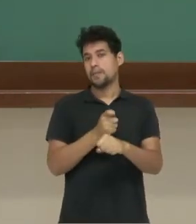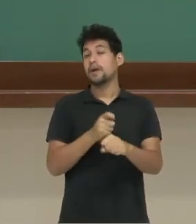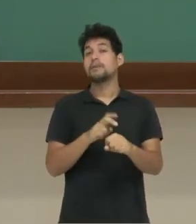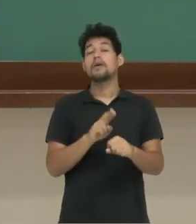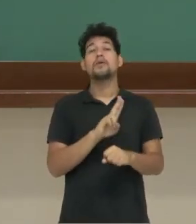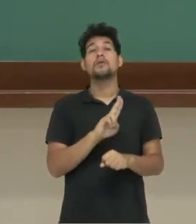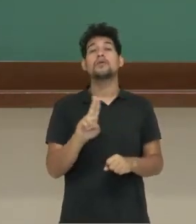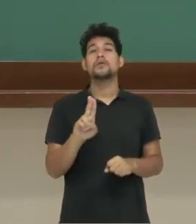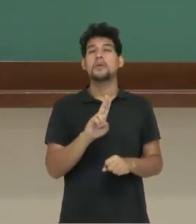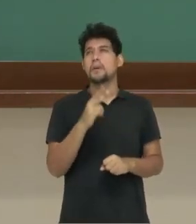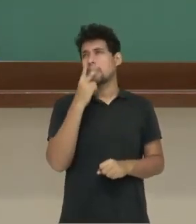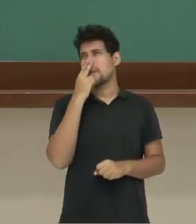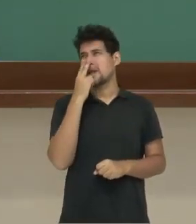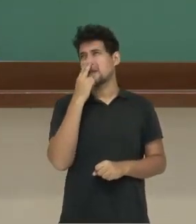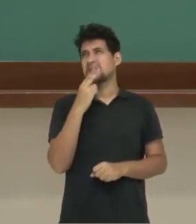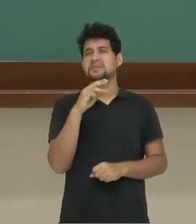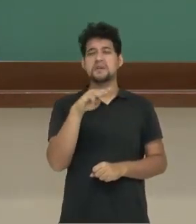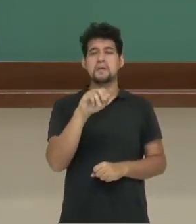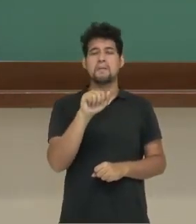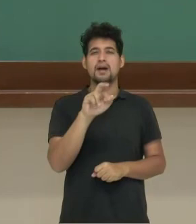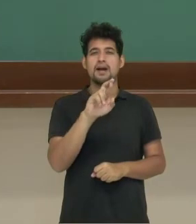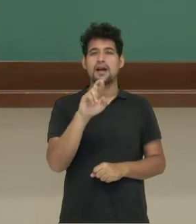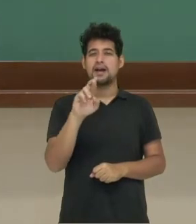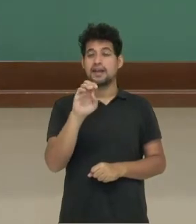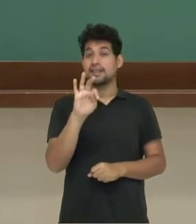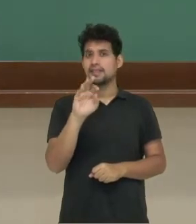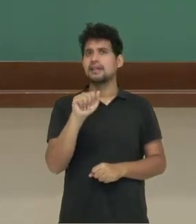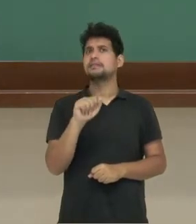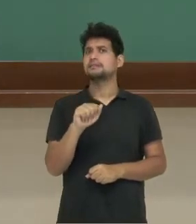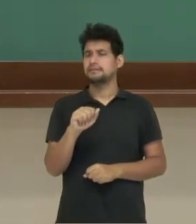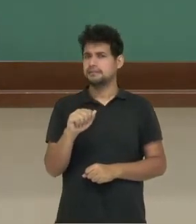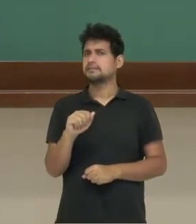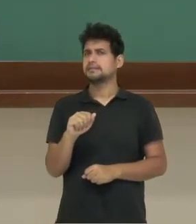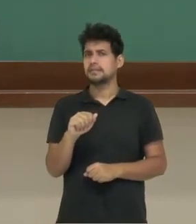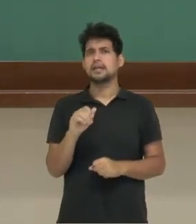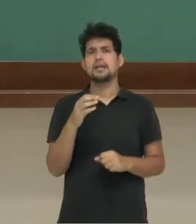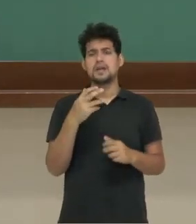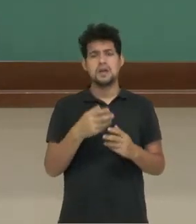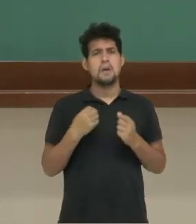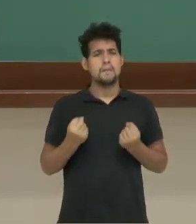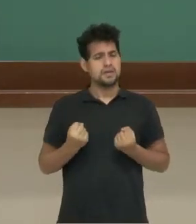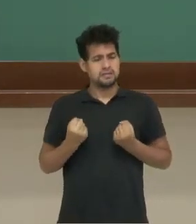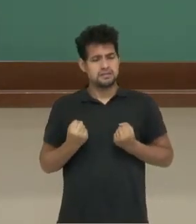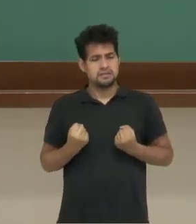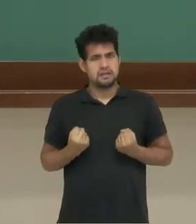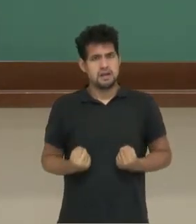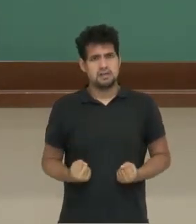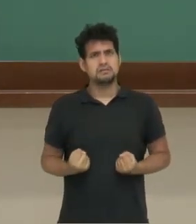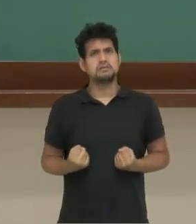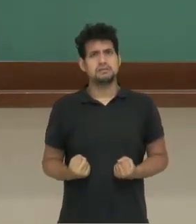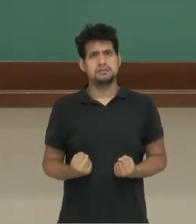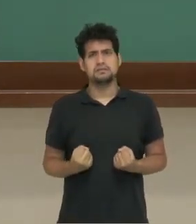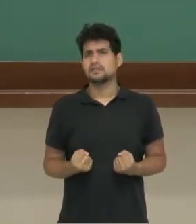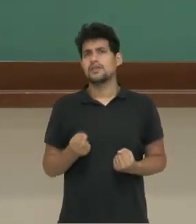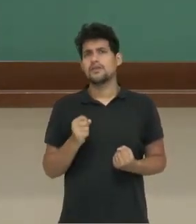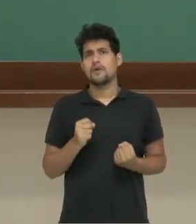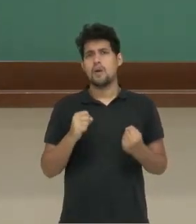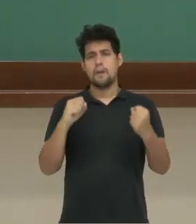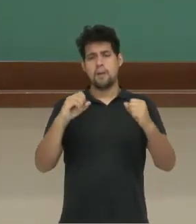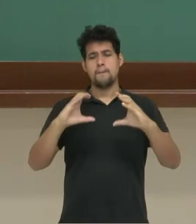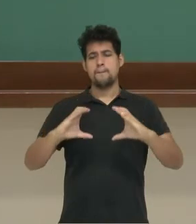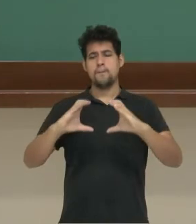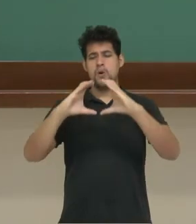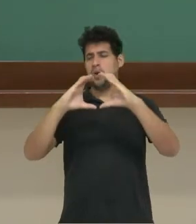chamar mais de uma marreta, Era um equipamento pesado, não uma bola, mas